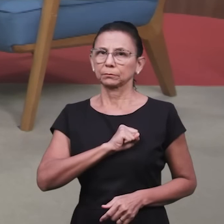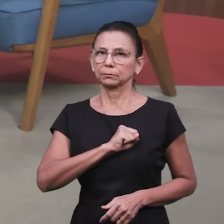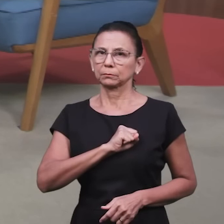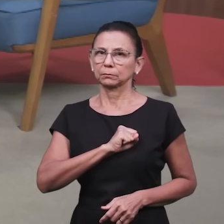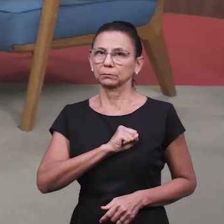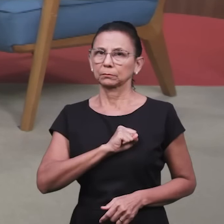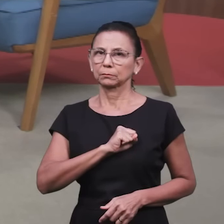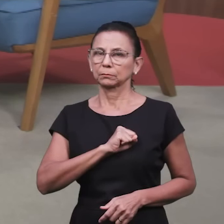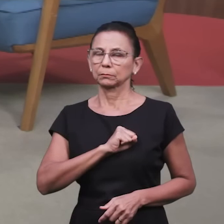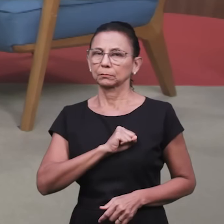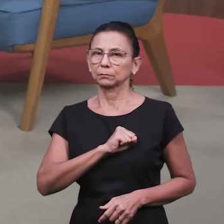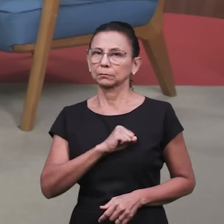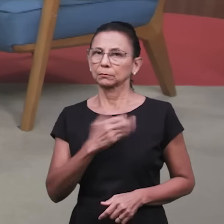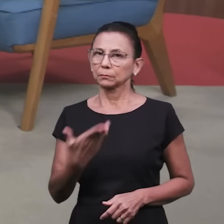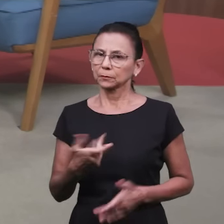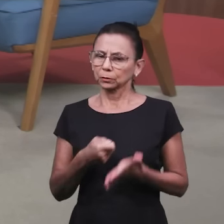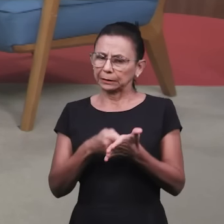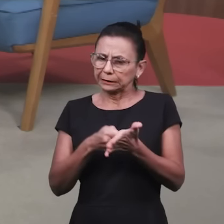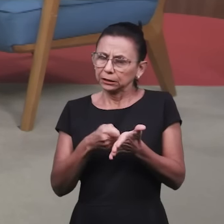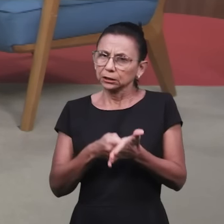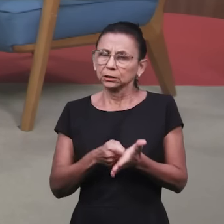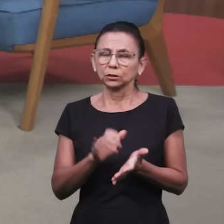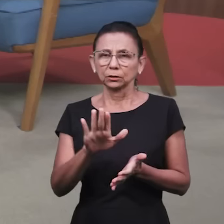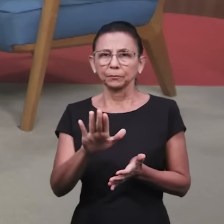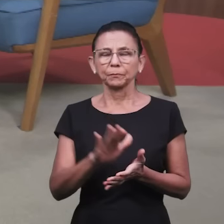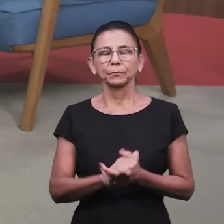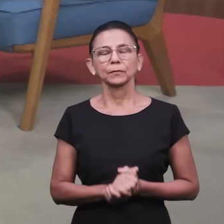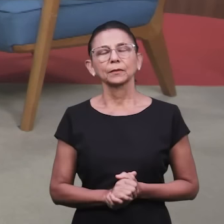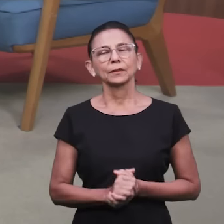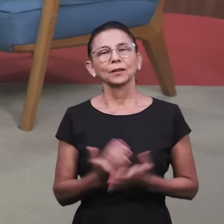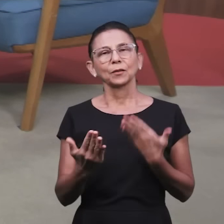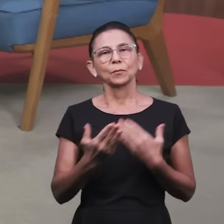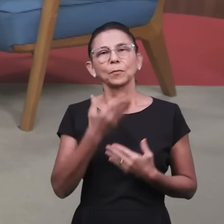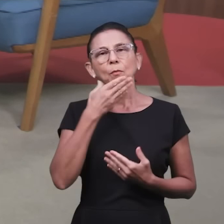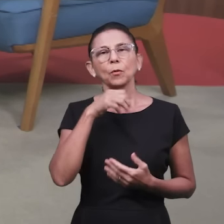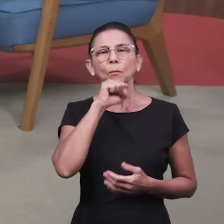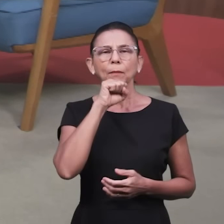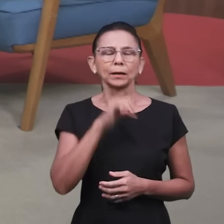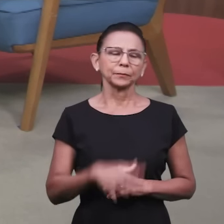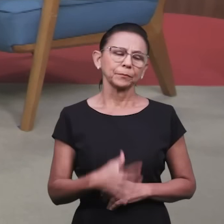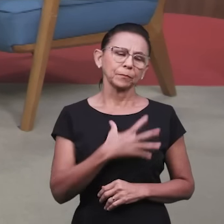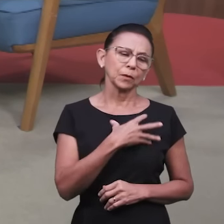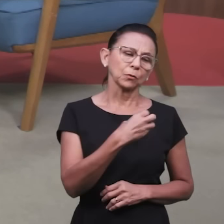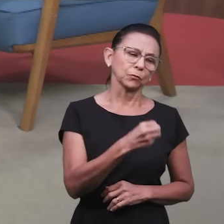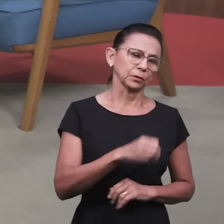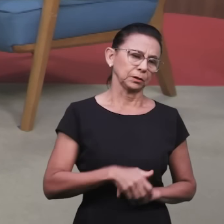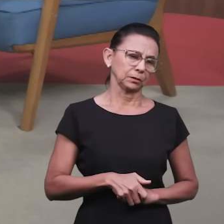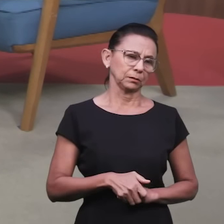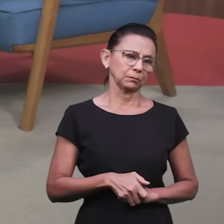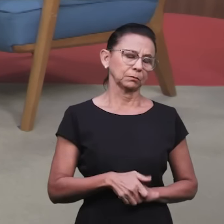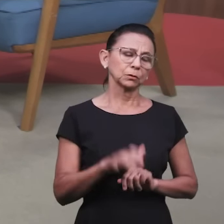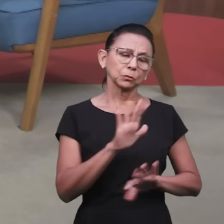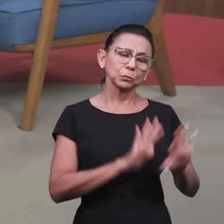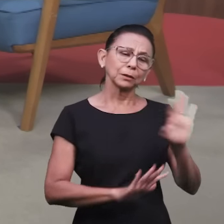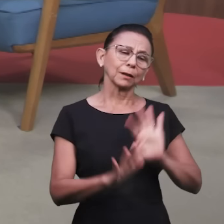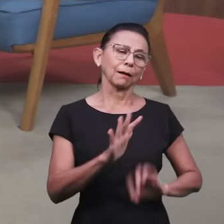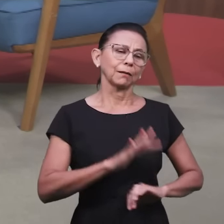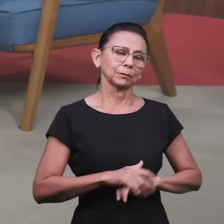insistindo. Muito bom. É como o pai, né? Meu filho, não faz isso. Não Cuidado. faz isso.